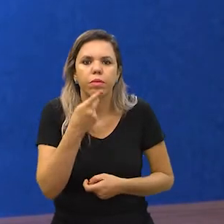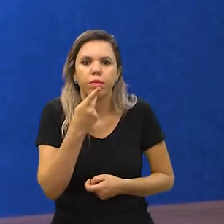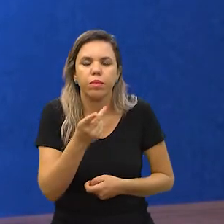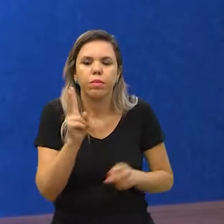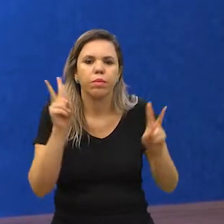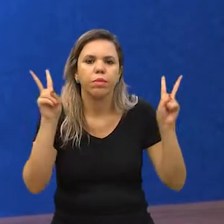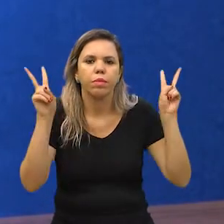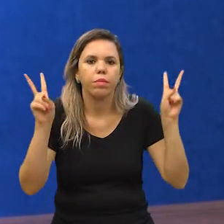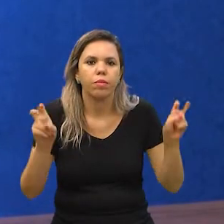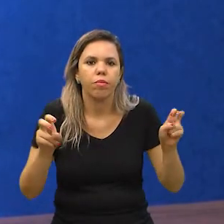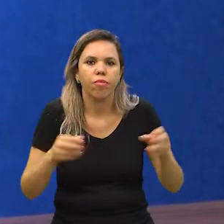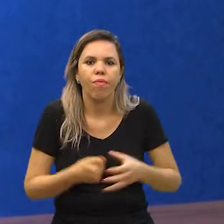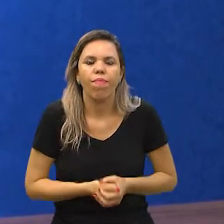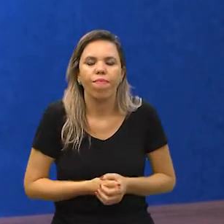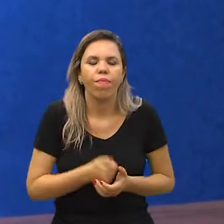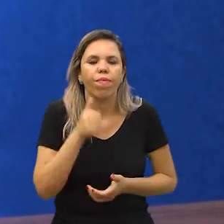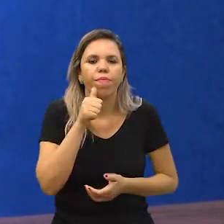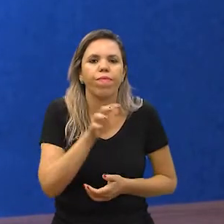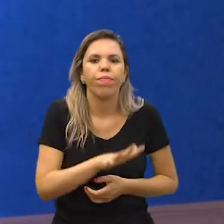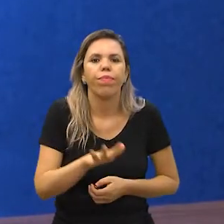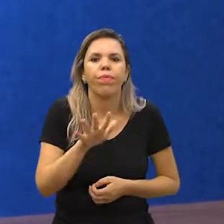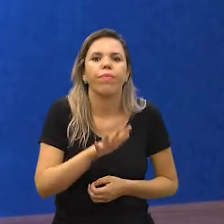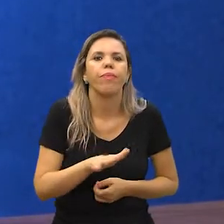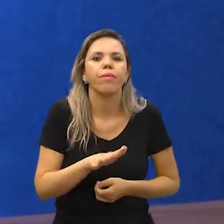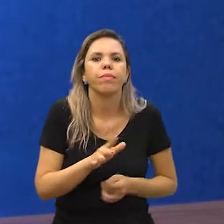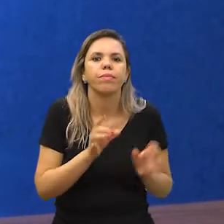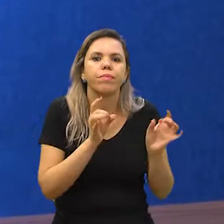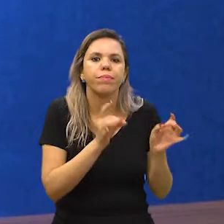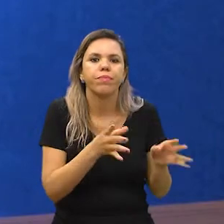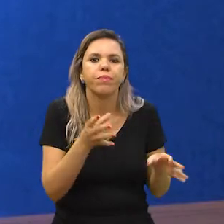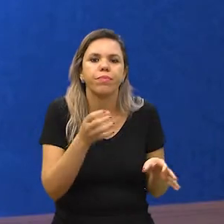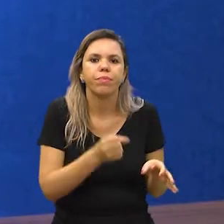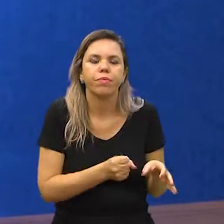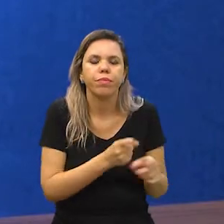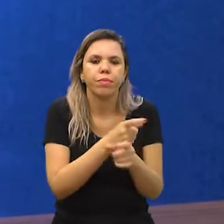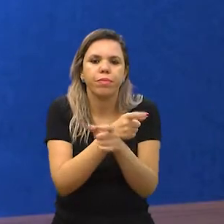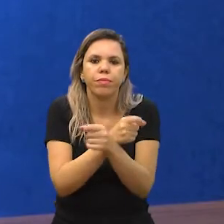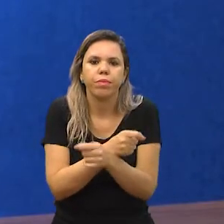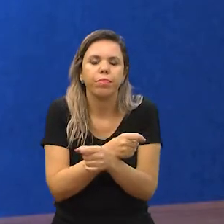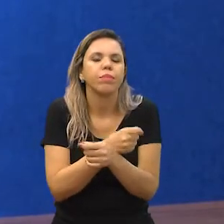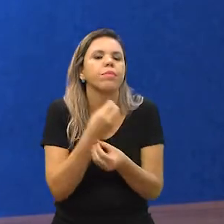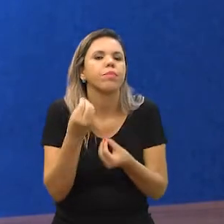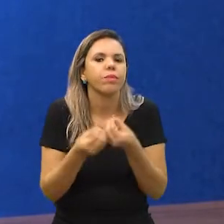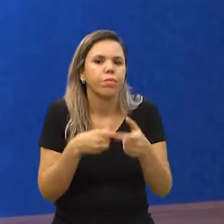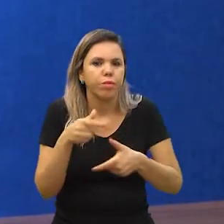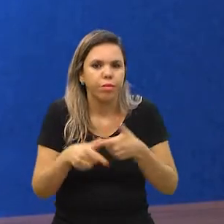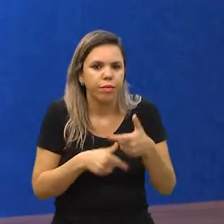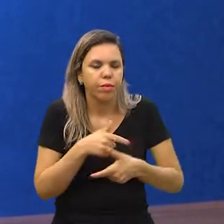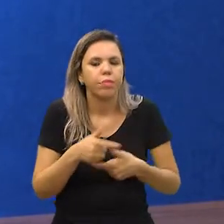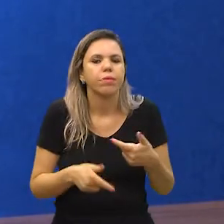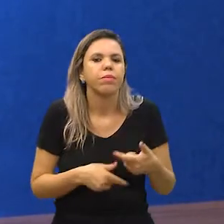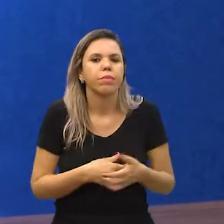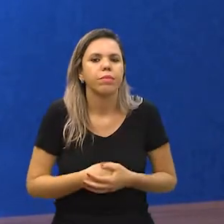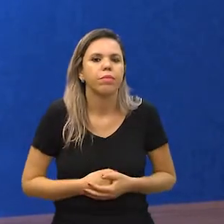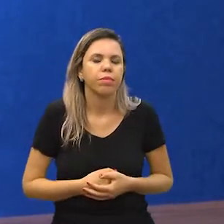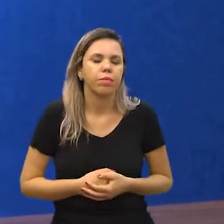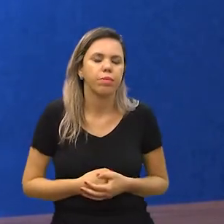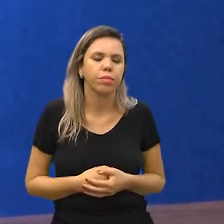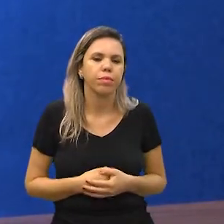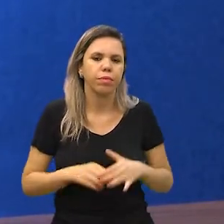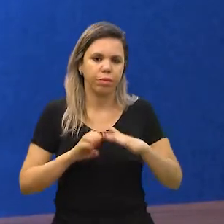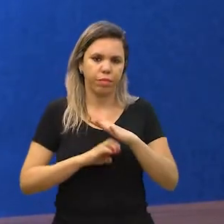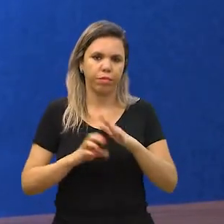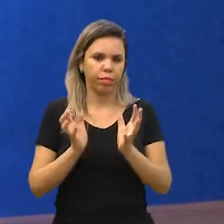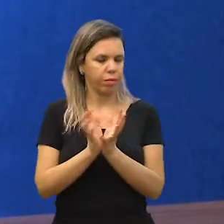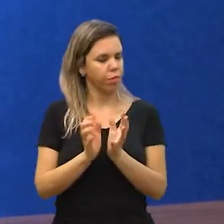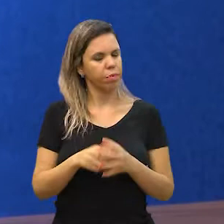dessa questão das mulheres, né, que vendem o leite para a Nestlé, com o trabalho com a cooperativa também. A gente